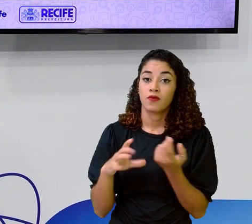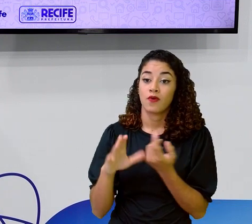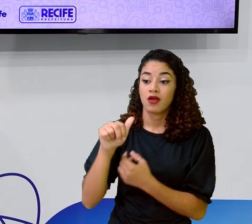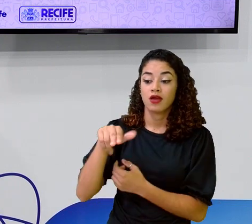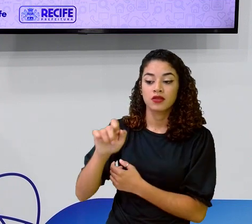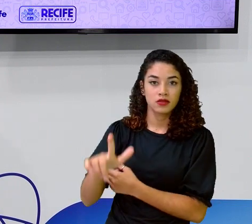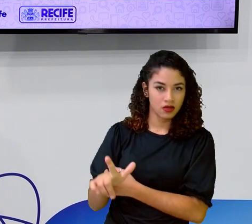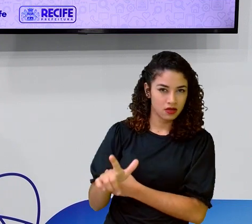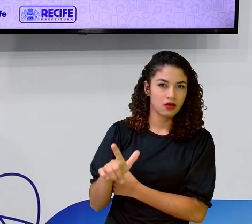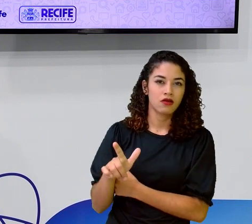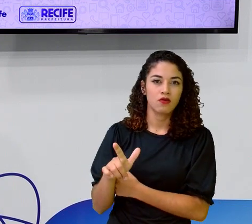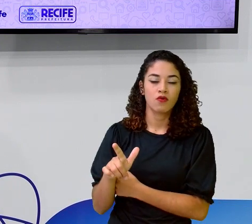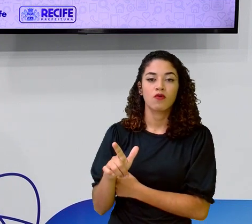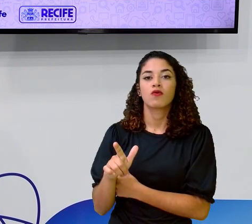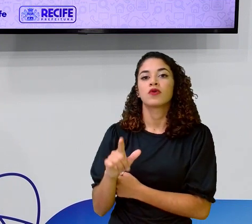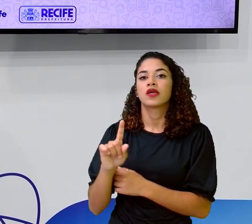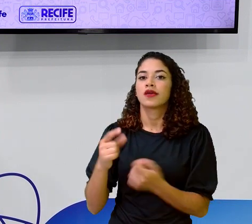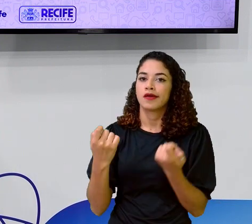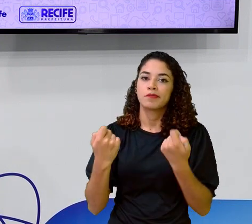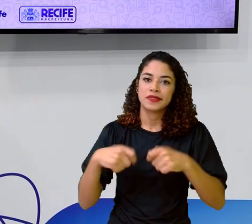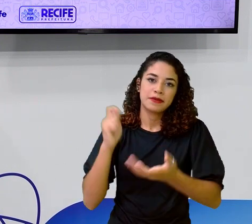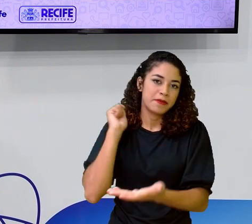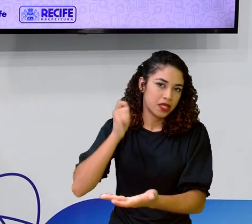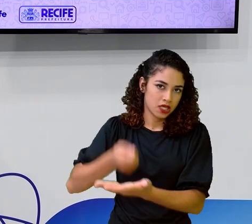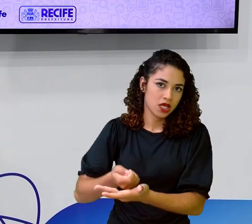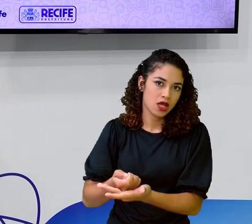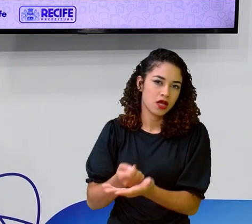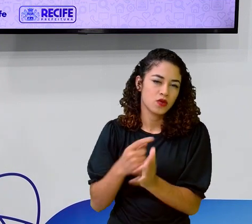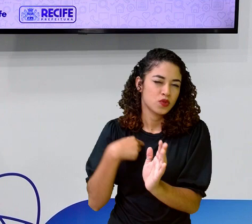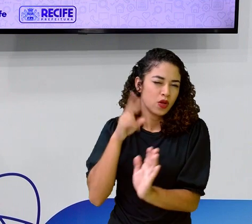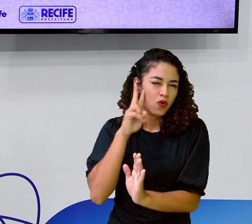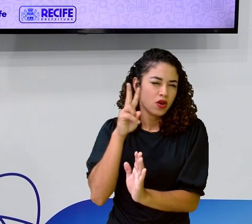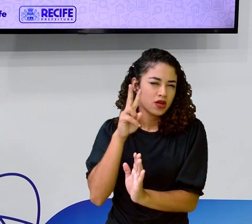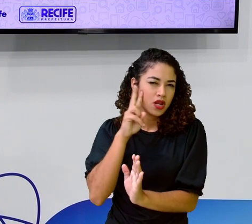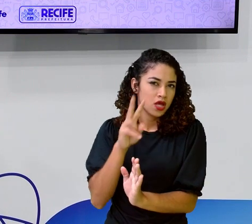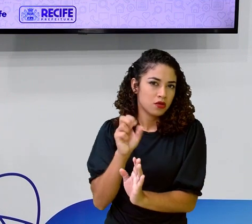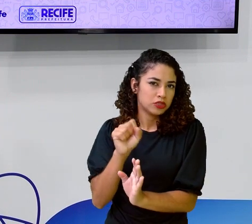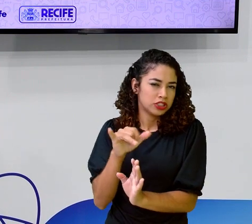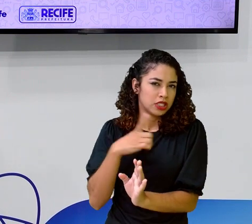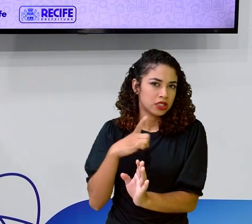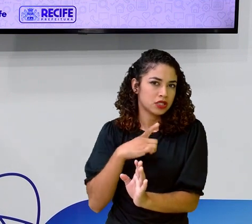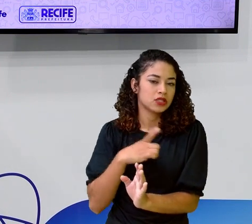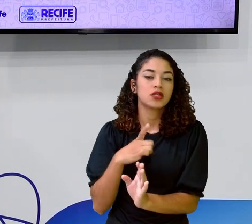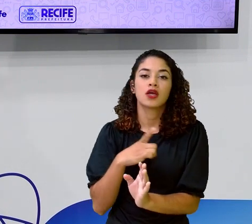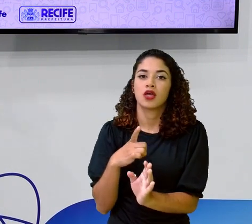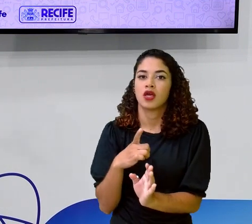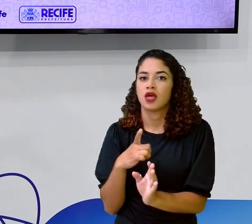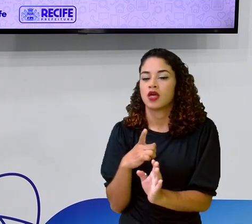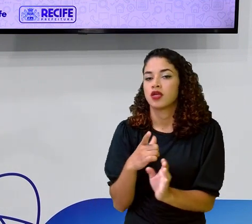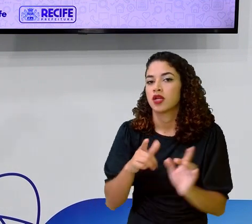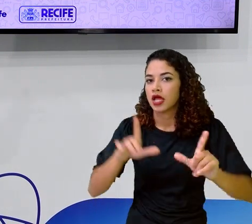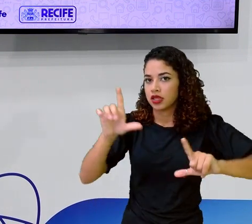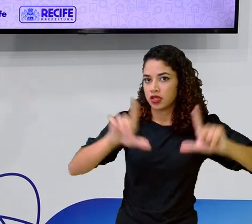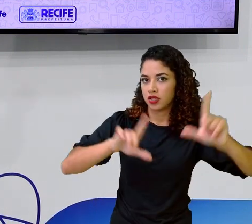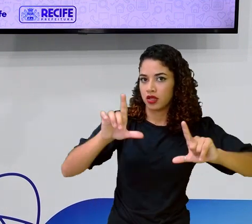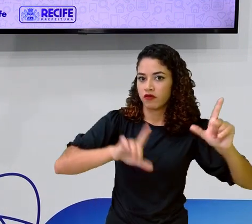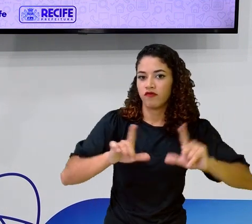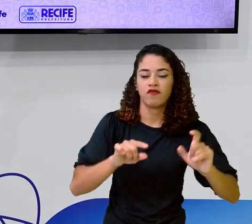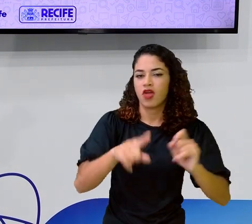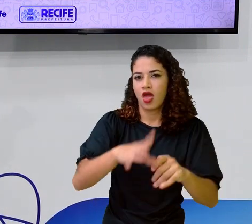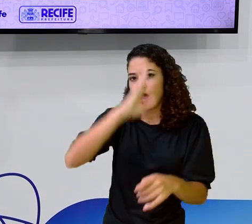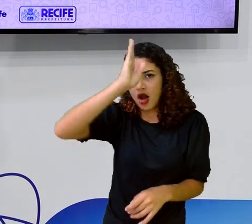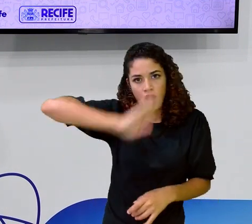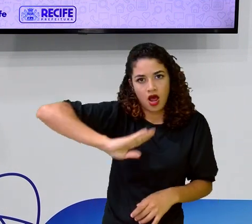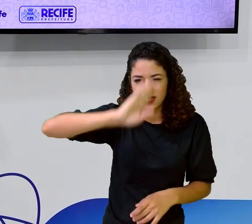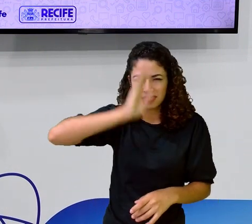fechado, que é as TVs por assinatura. Não lembro se tem um canal assim na TV aberta, aquela que você